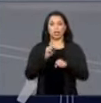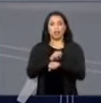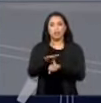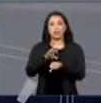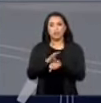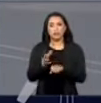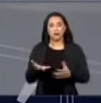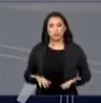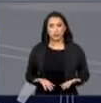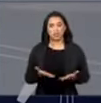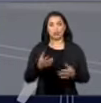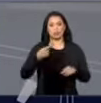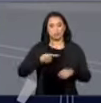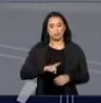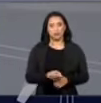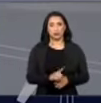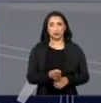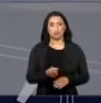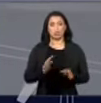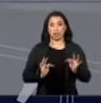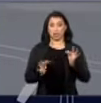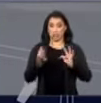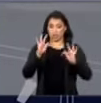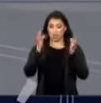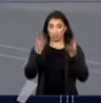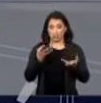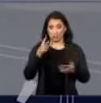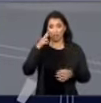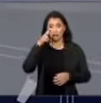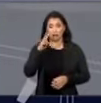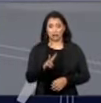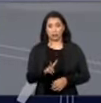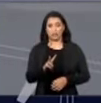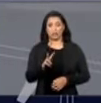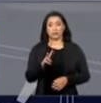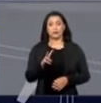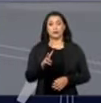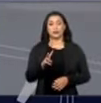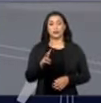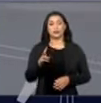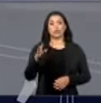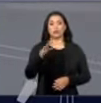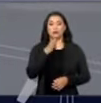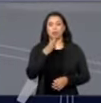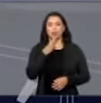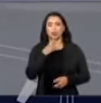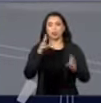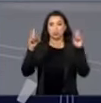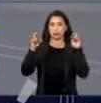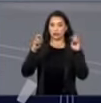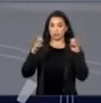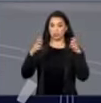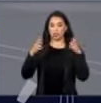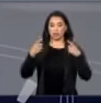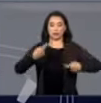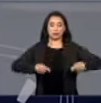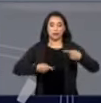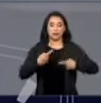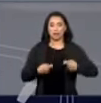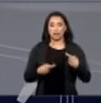visão aprofundada, técnica e consequencialista dos temas trazidos a debate, no caso hoje, nesta arguição